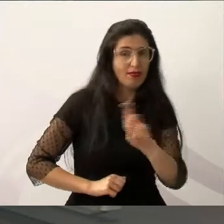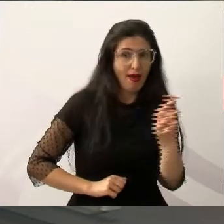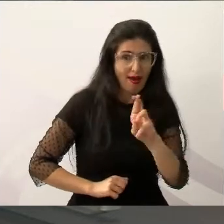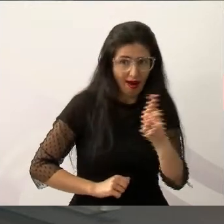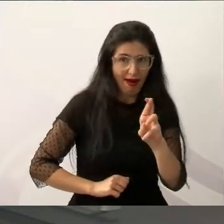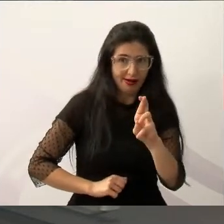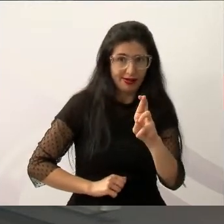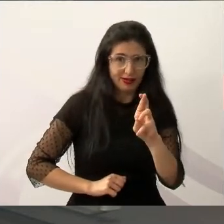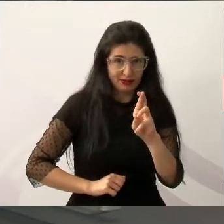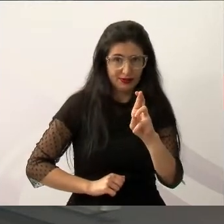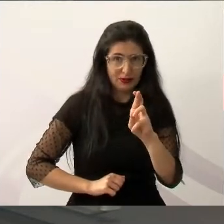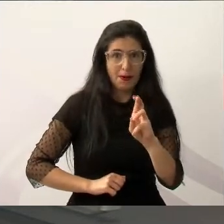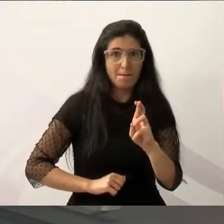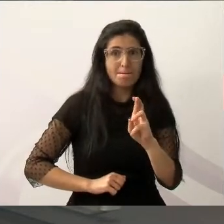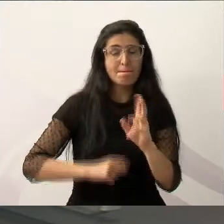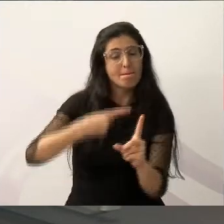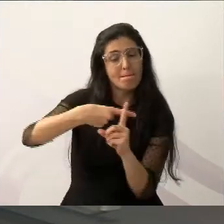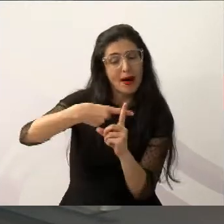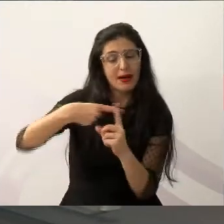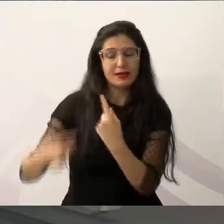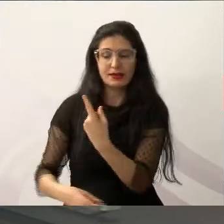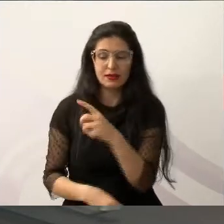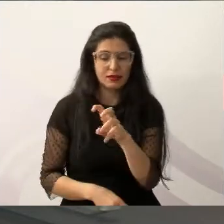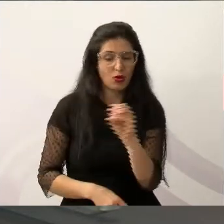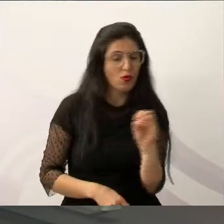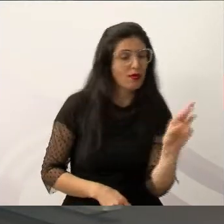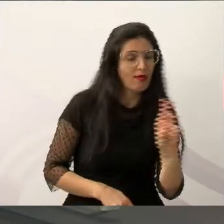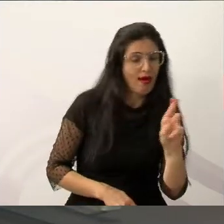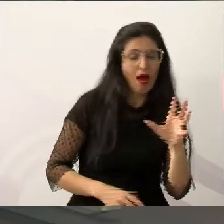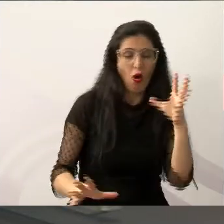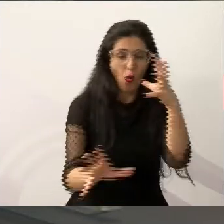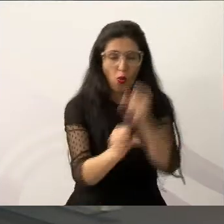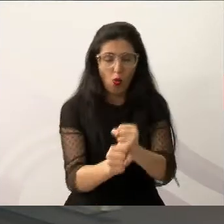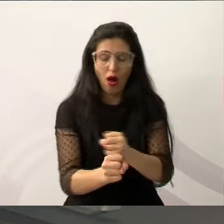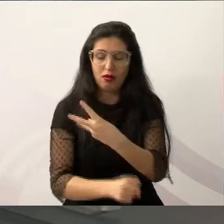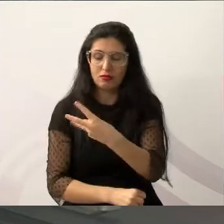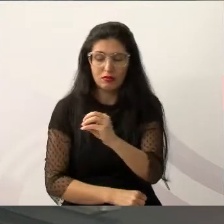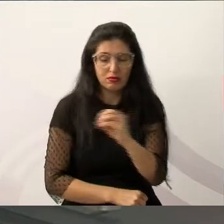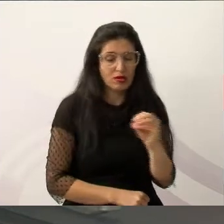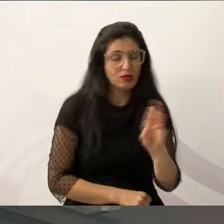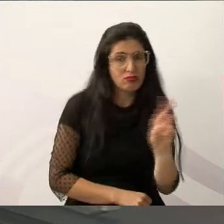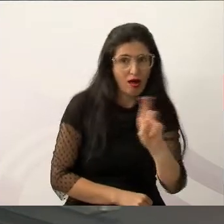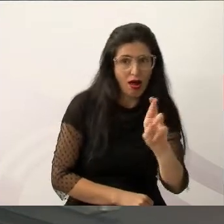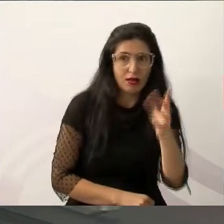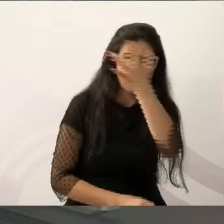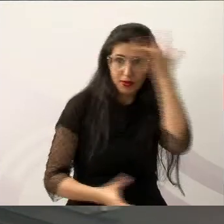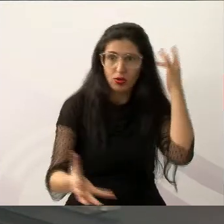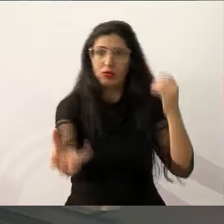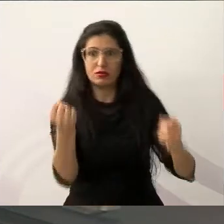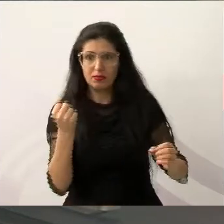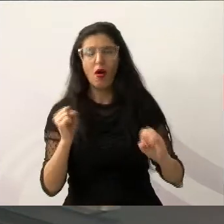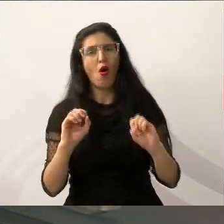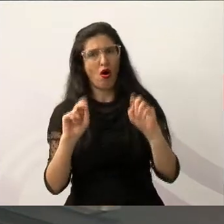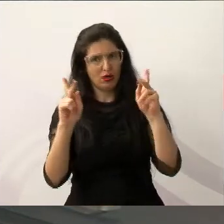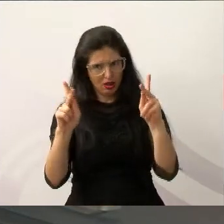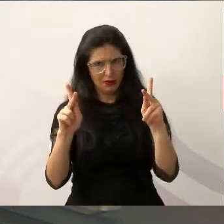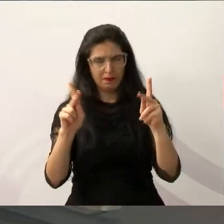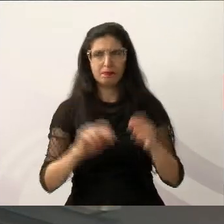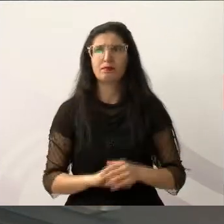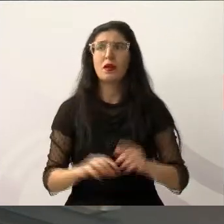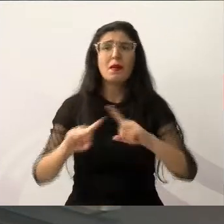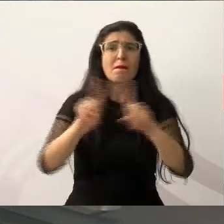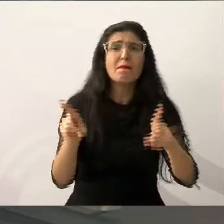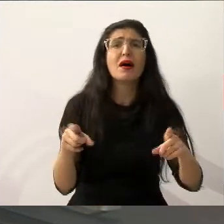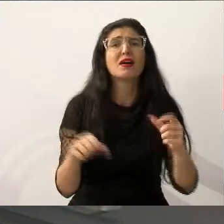ambulantes, mas eu acredito que se fosse consultar eles, o que eles querem é o quê? É ter o direito do ir e vir, voltarem a